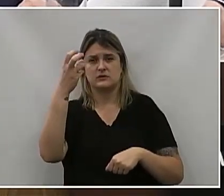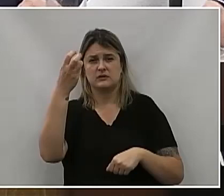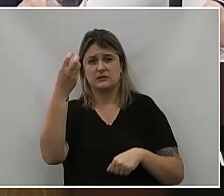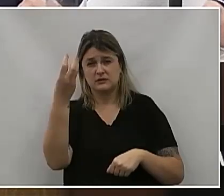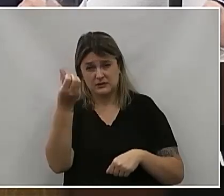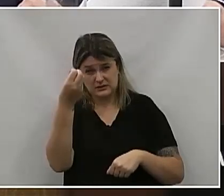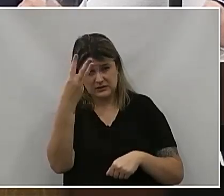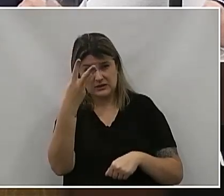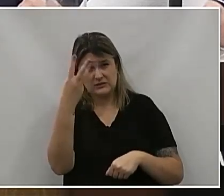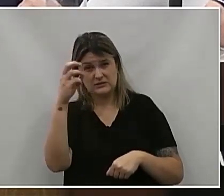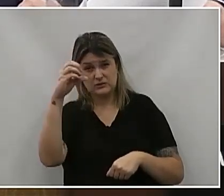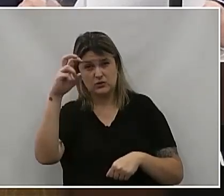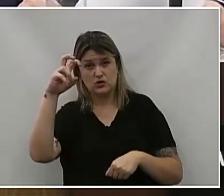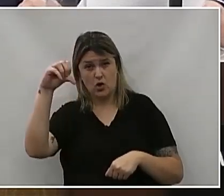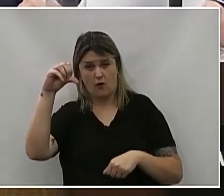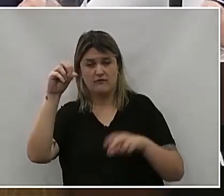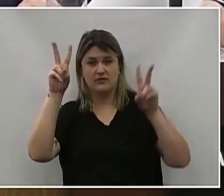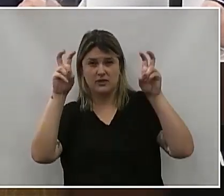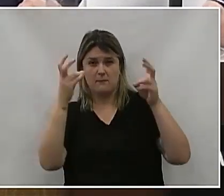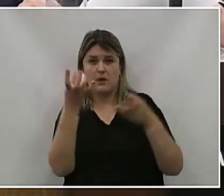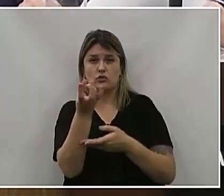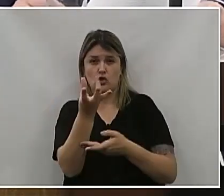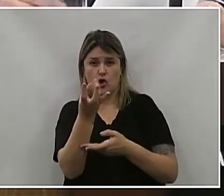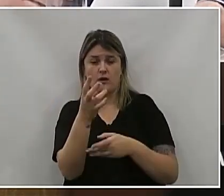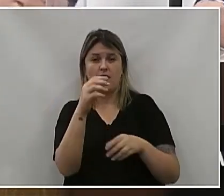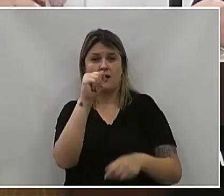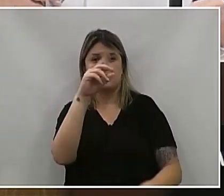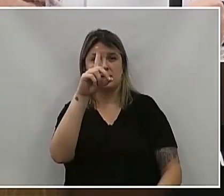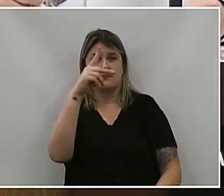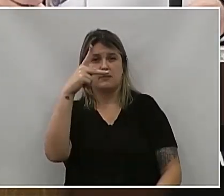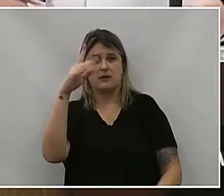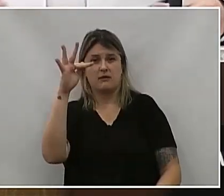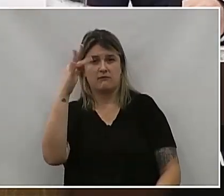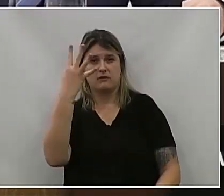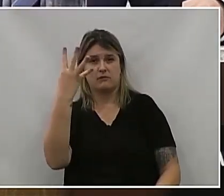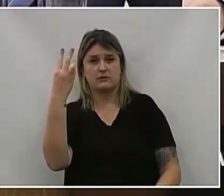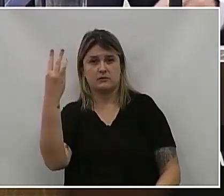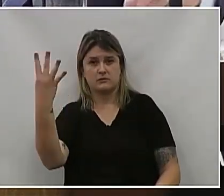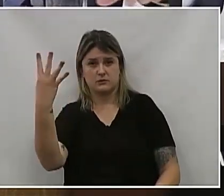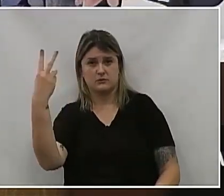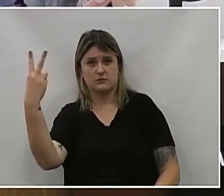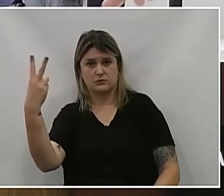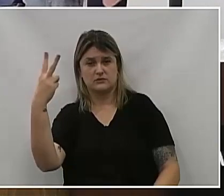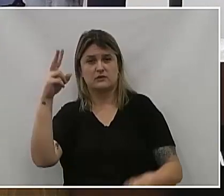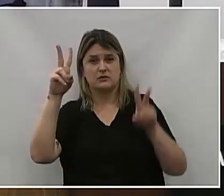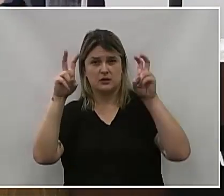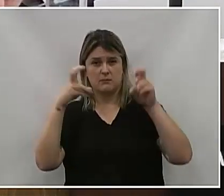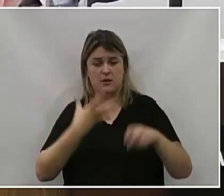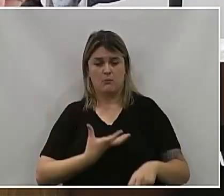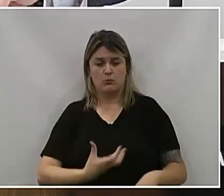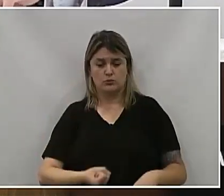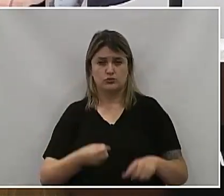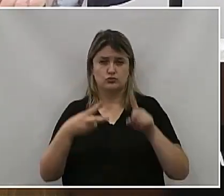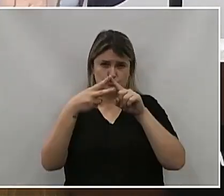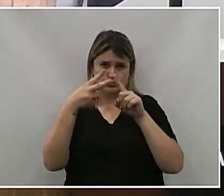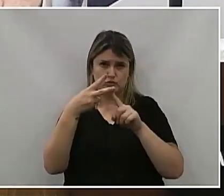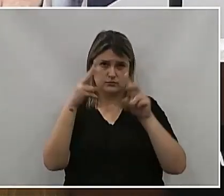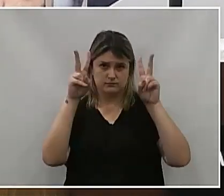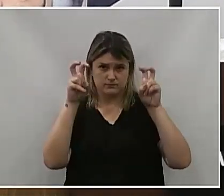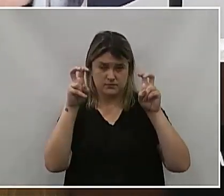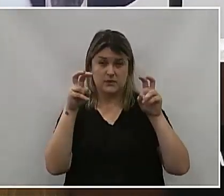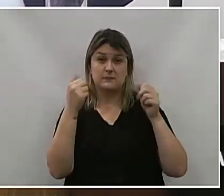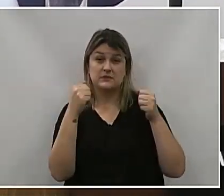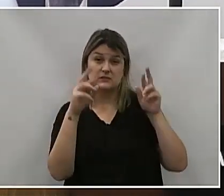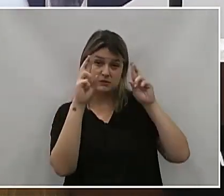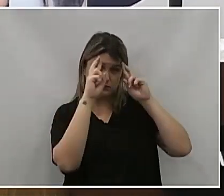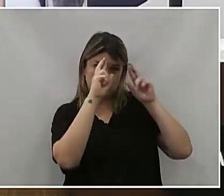635659, referente ao tema das drogas, e da ADPF 442, atinente ao tema do aborto, observando-se que dispõe a